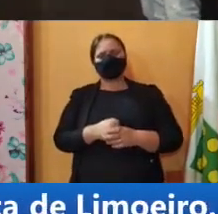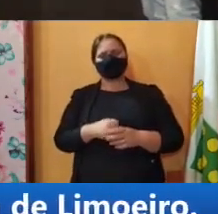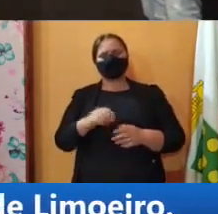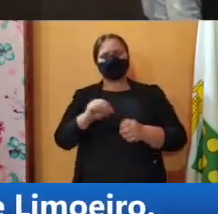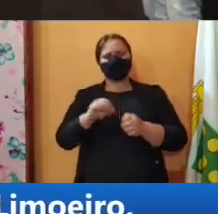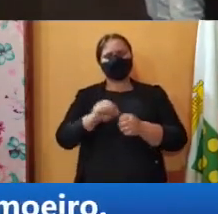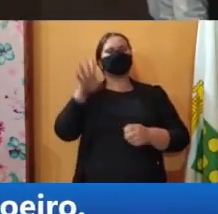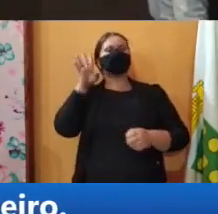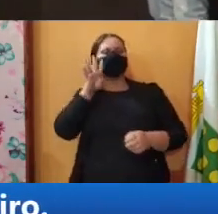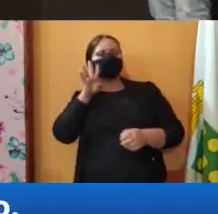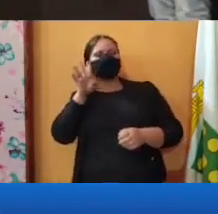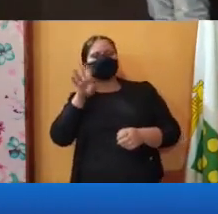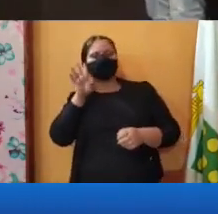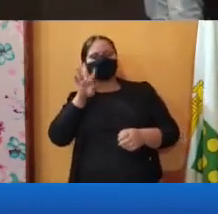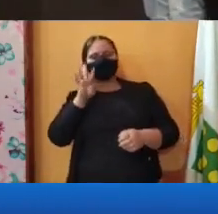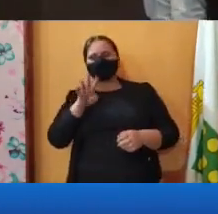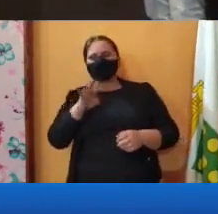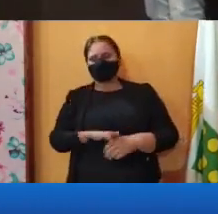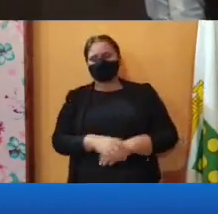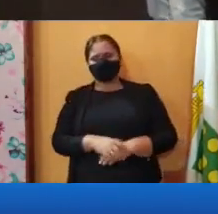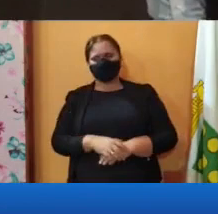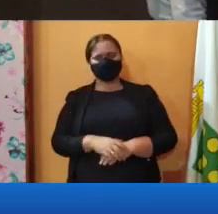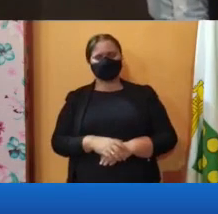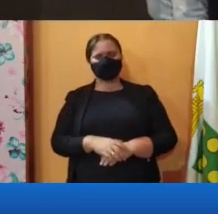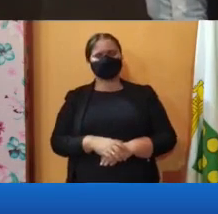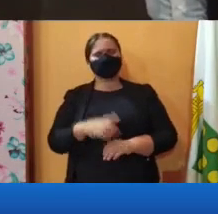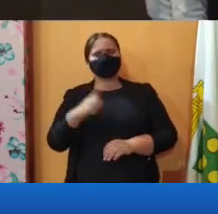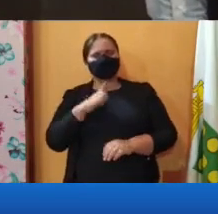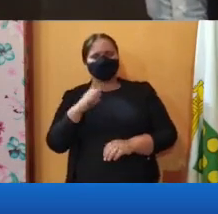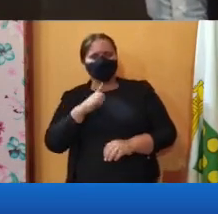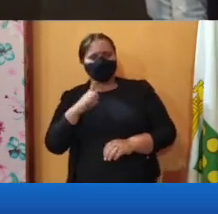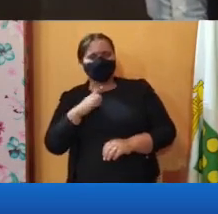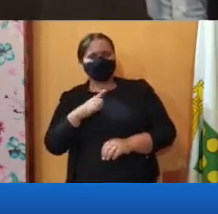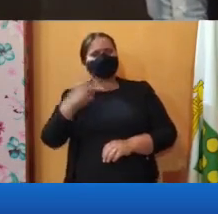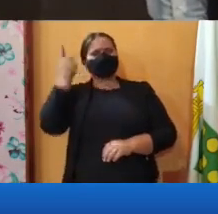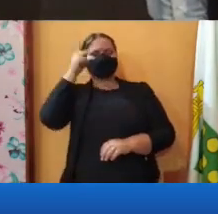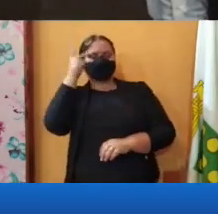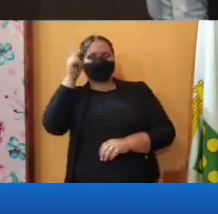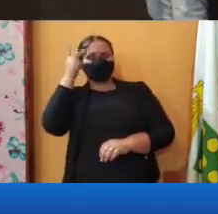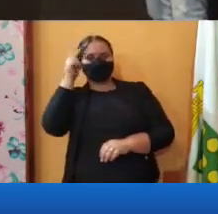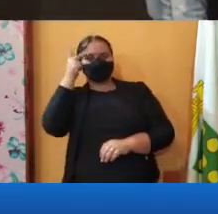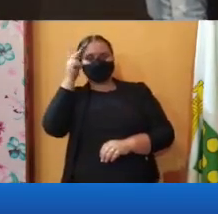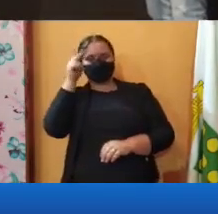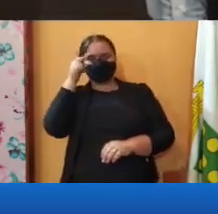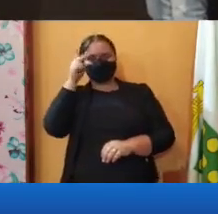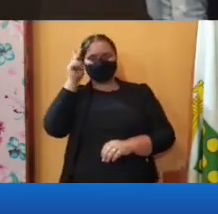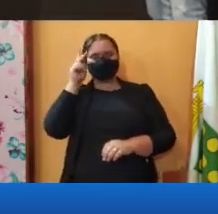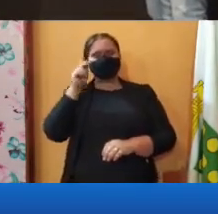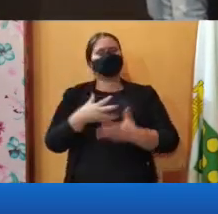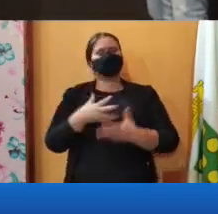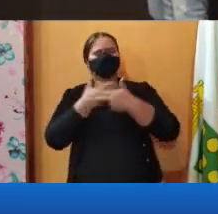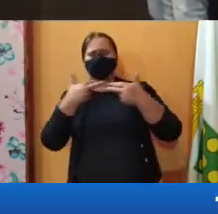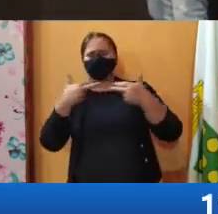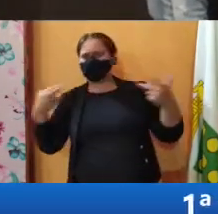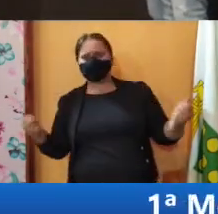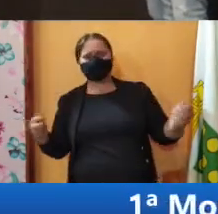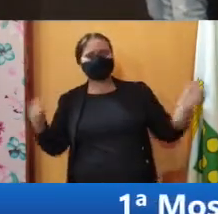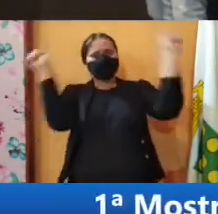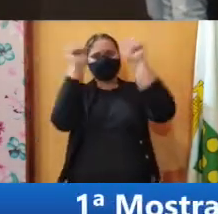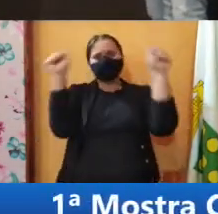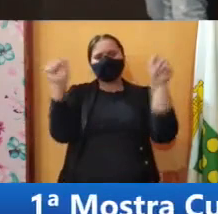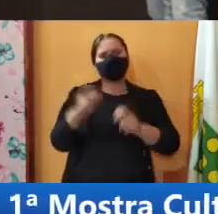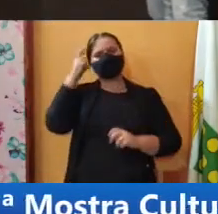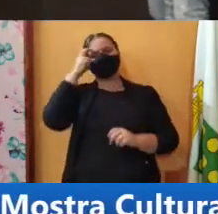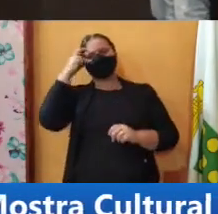legal, muito show de bola. Luiz Neto na Leonarte, né, fazendo história também de muita arte, de muita